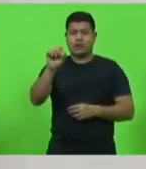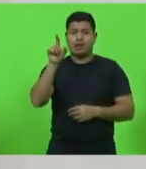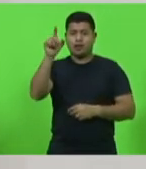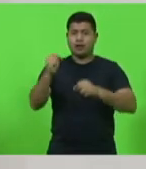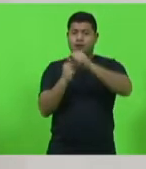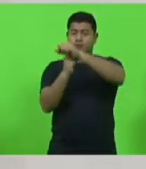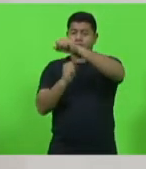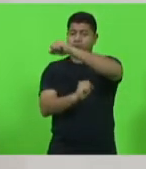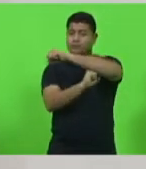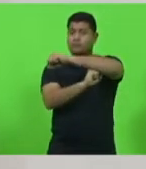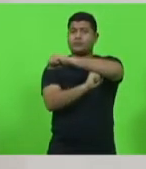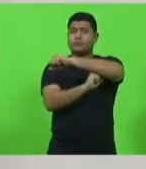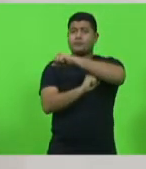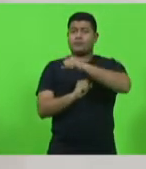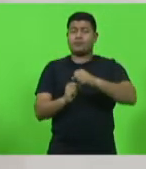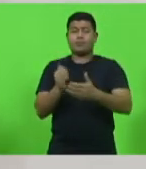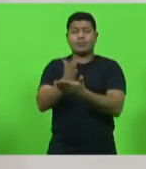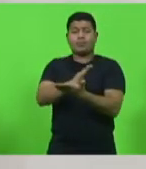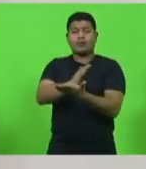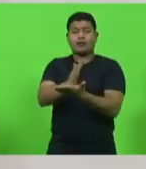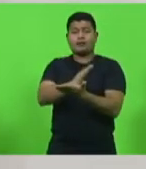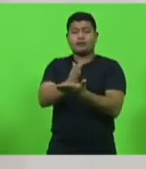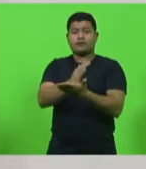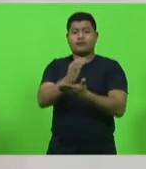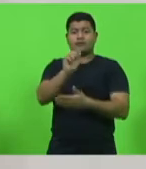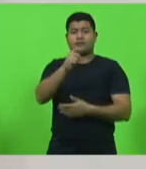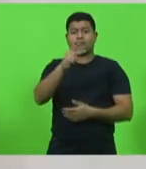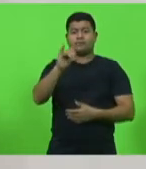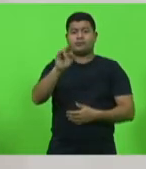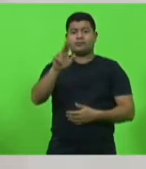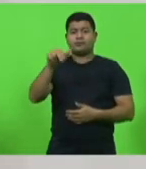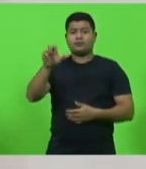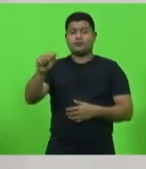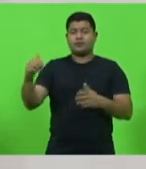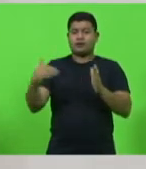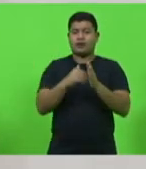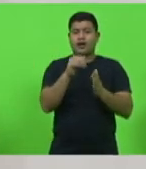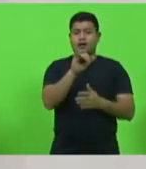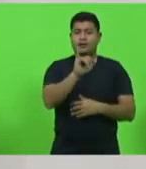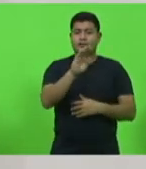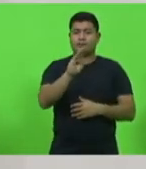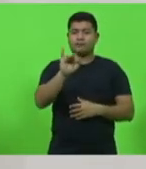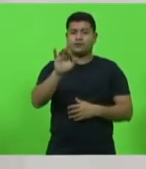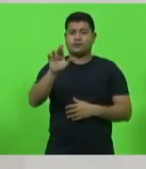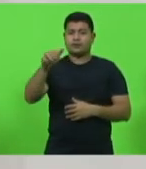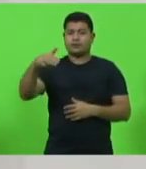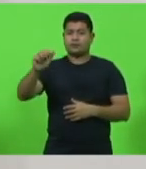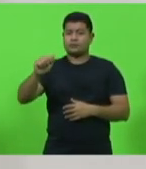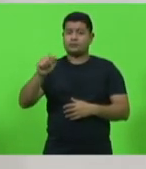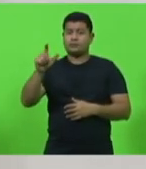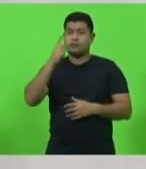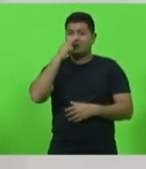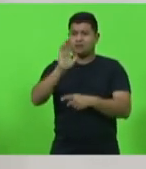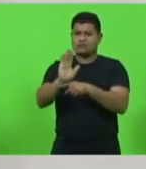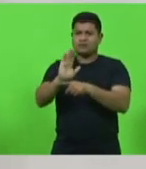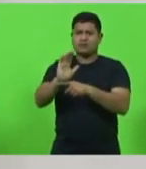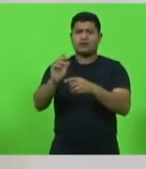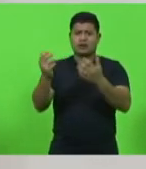na divisa da Piúna e Ibirama, fizeram os vídeos que a ponte está com